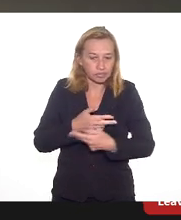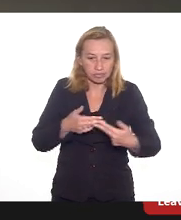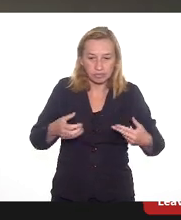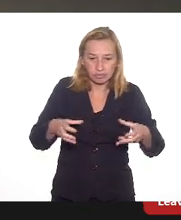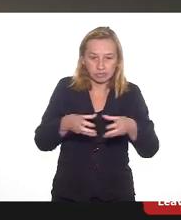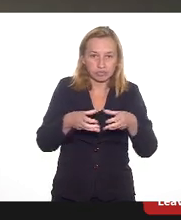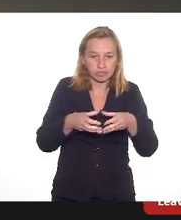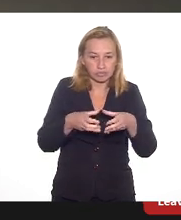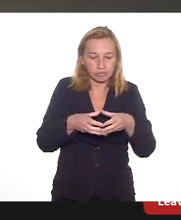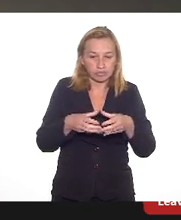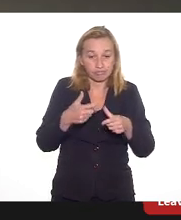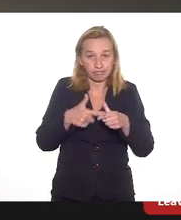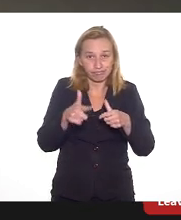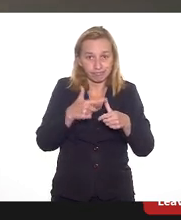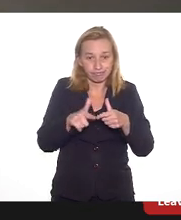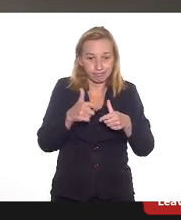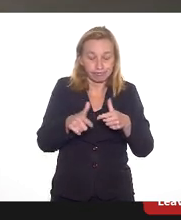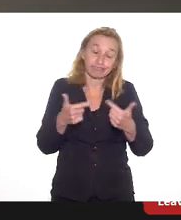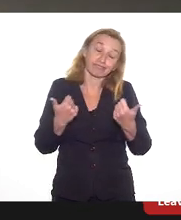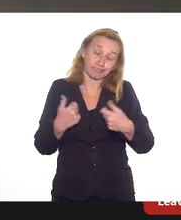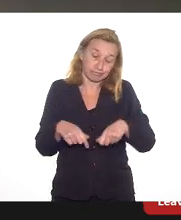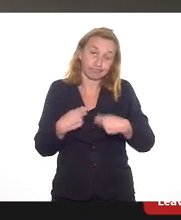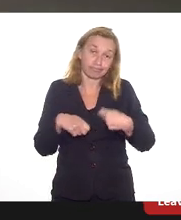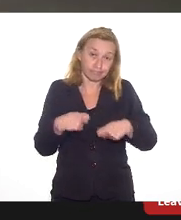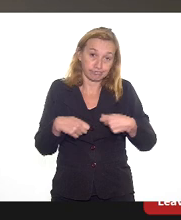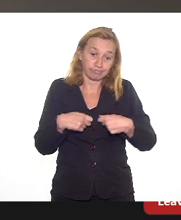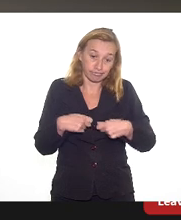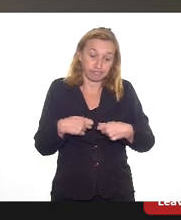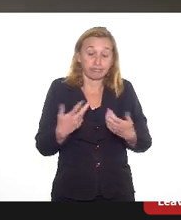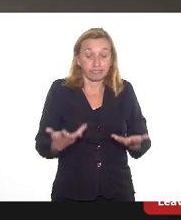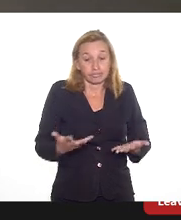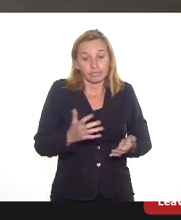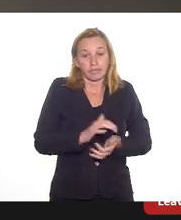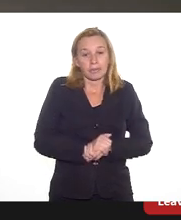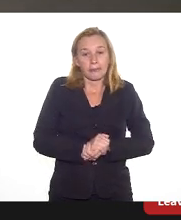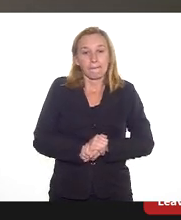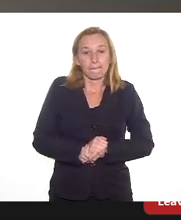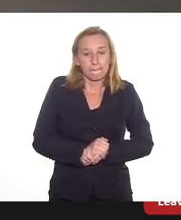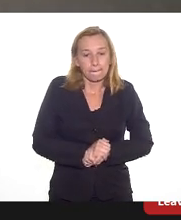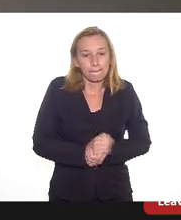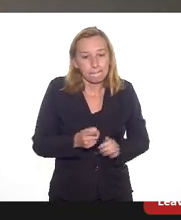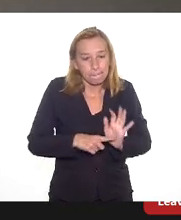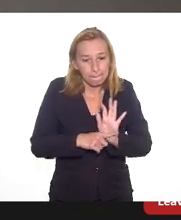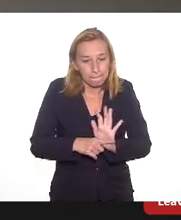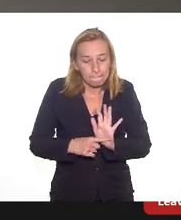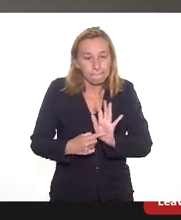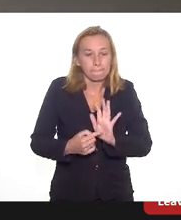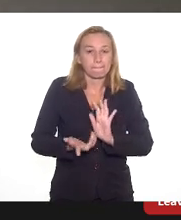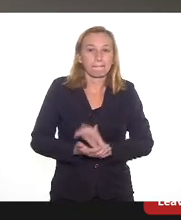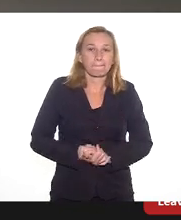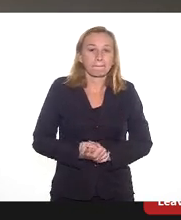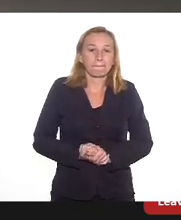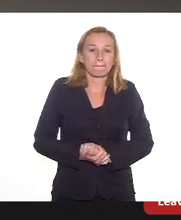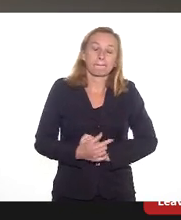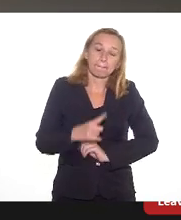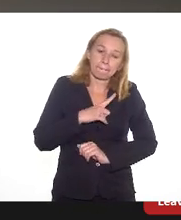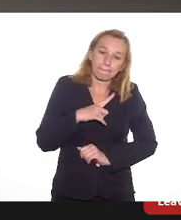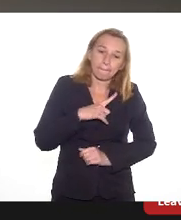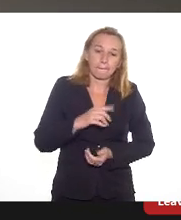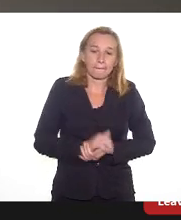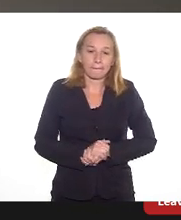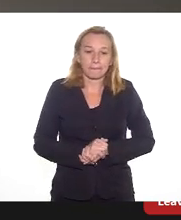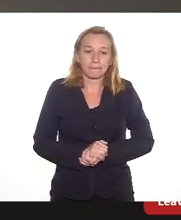problemas, né? Além das necessidades que nos são trazidas, ao qual o Estado é sensível, existe